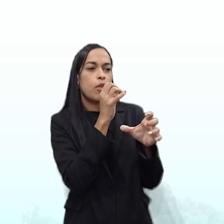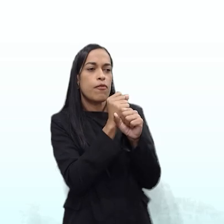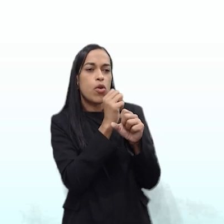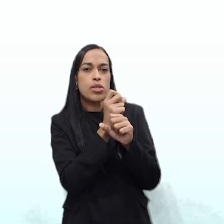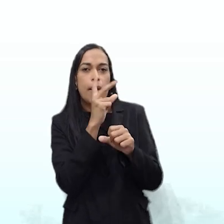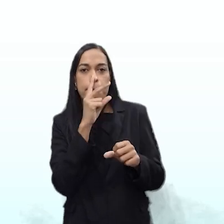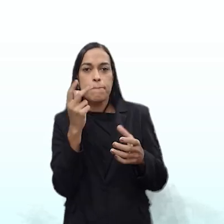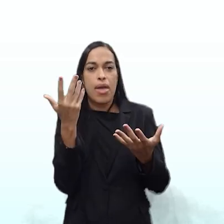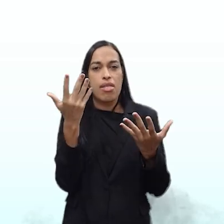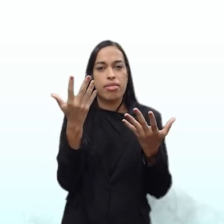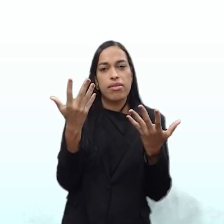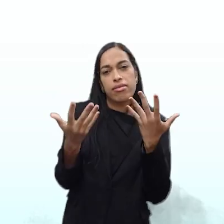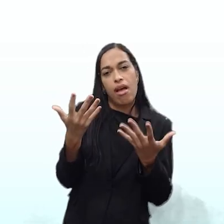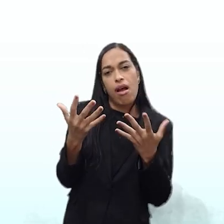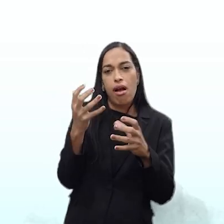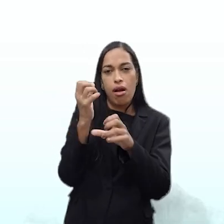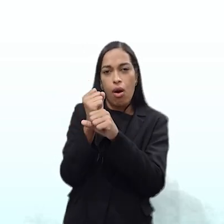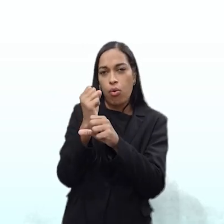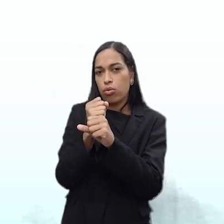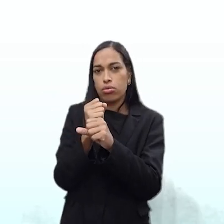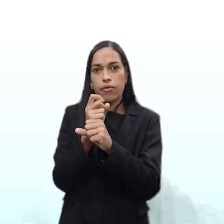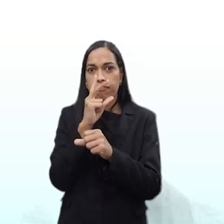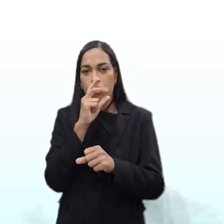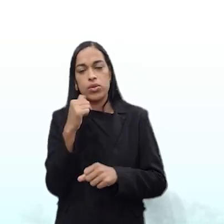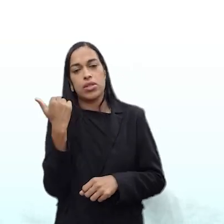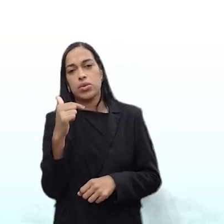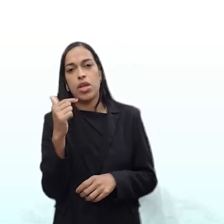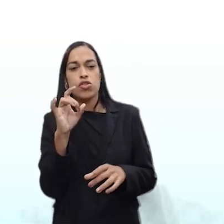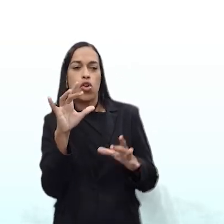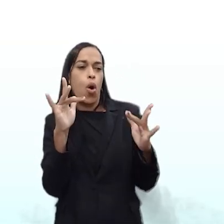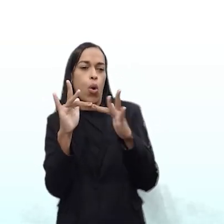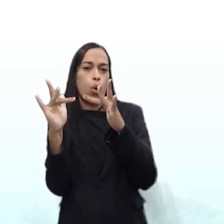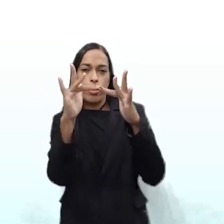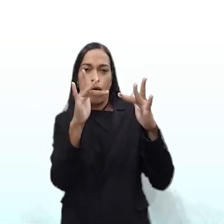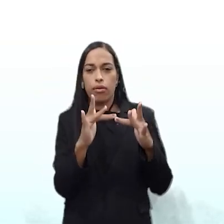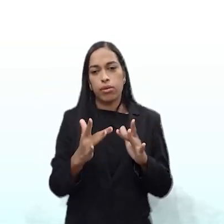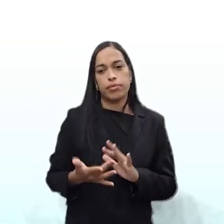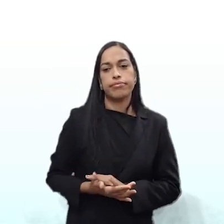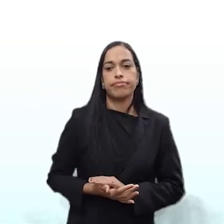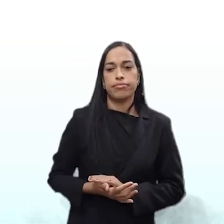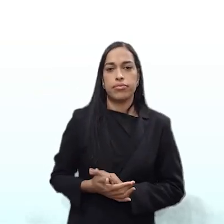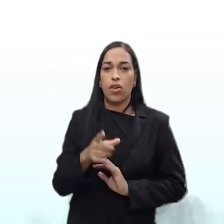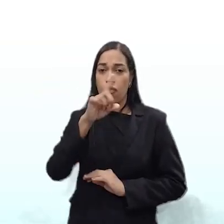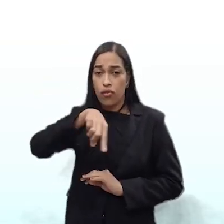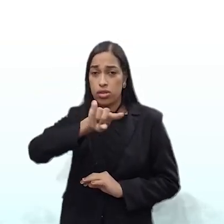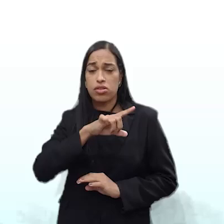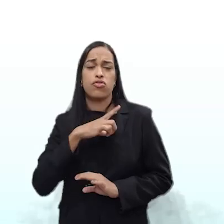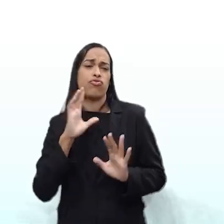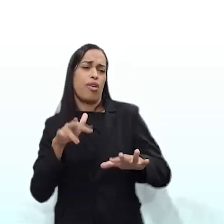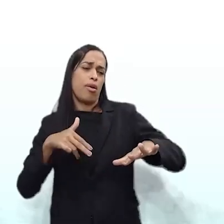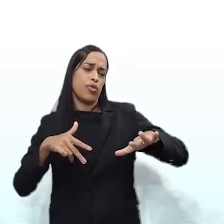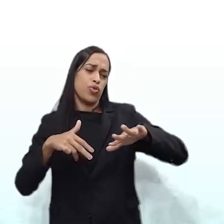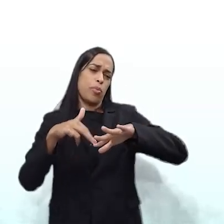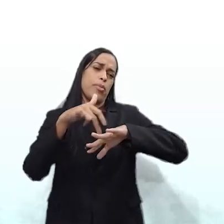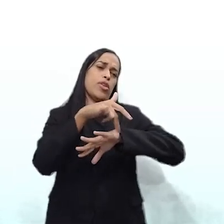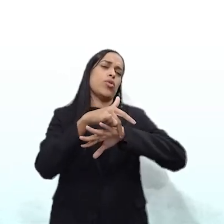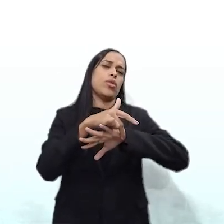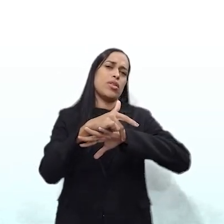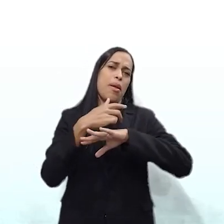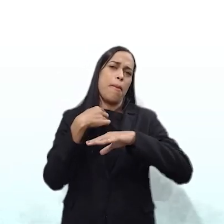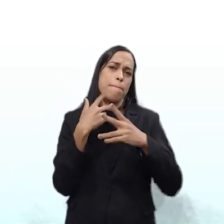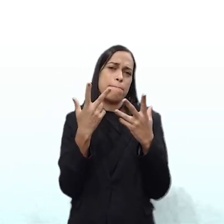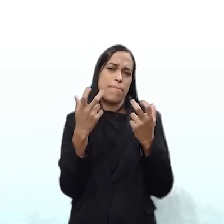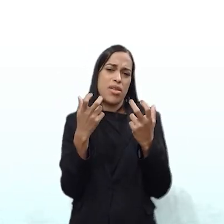da superfície de contato. Grava essa dica aí, belezinha? Então, eu tenho certeza que você já deve ter subido a escada, já deve ter percebido